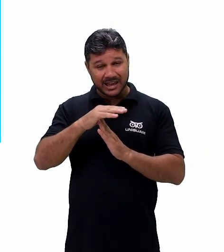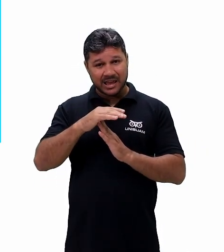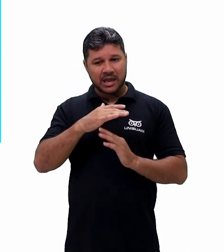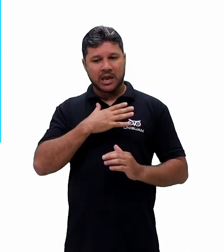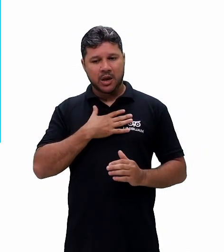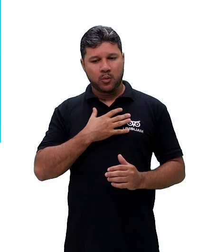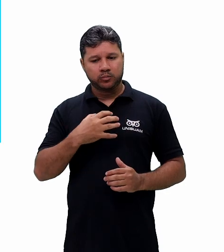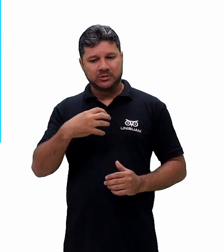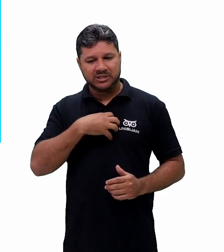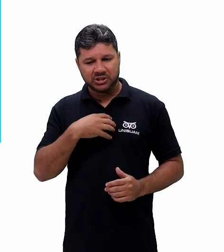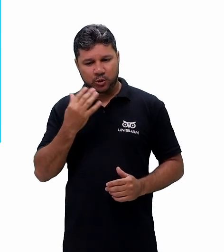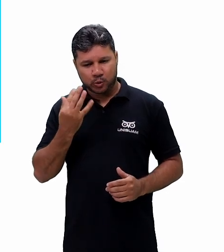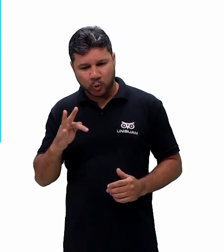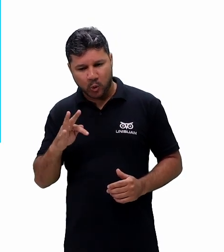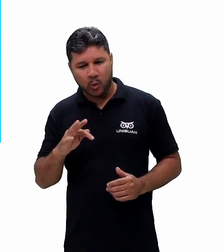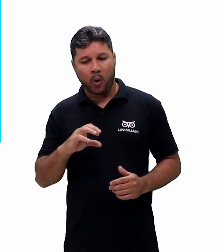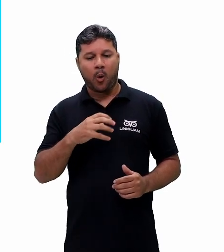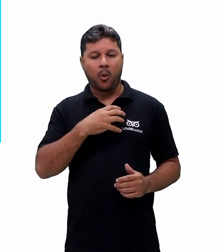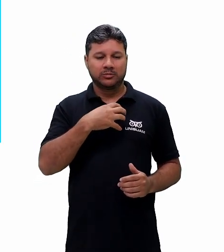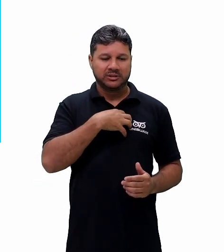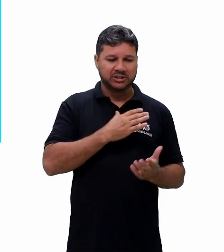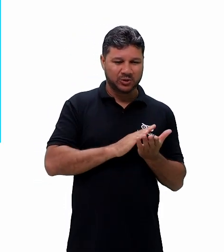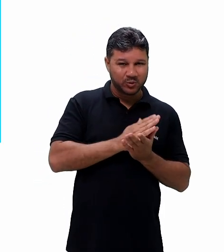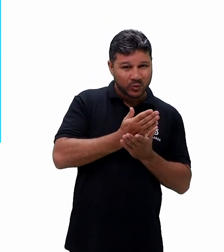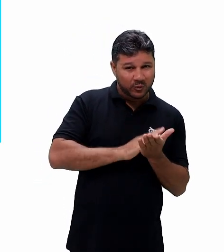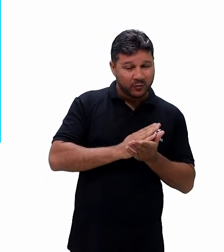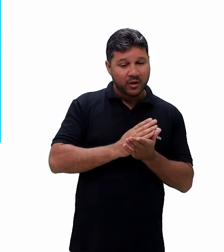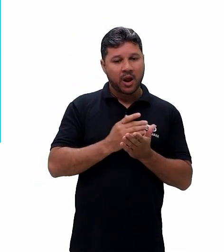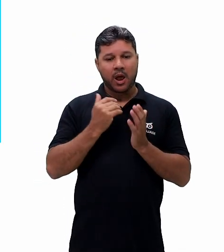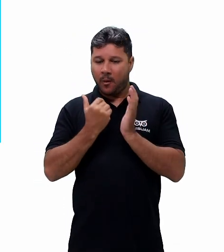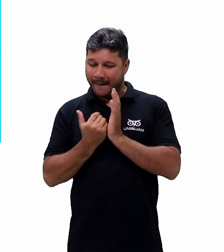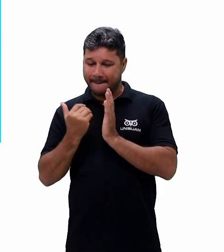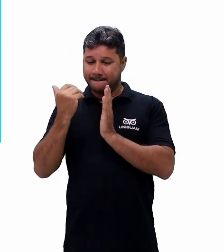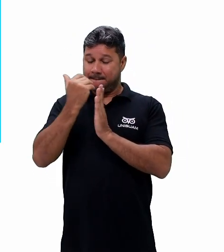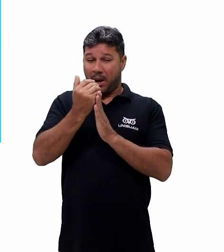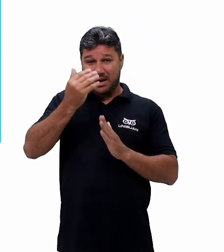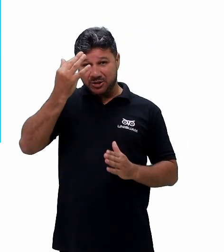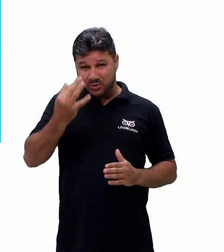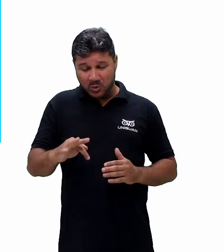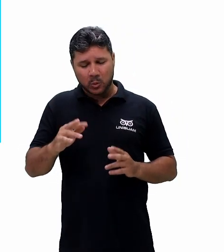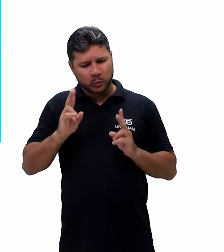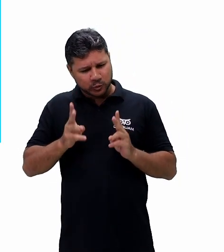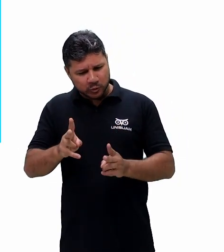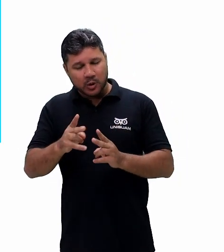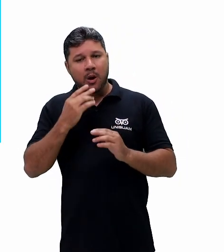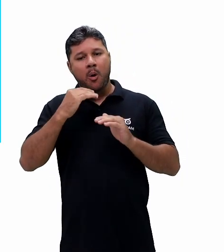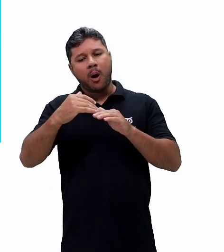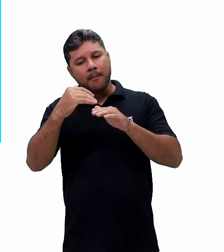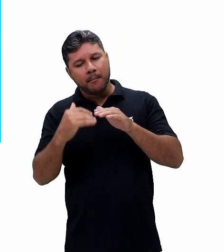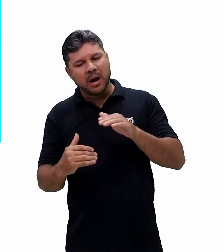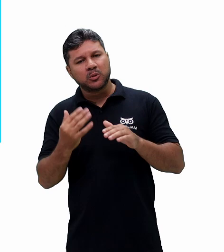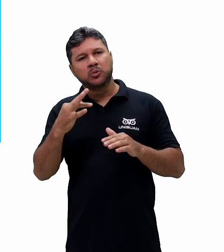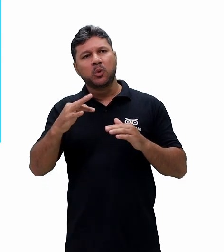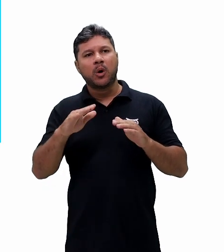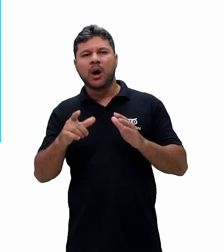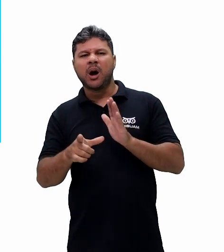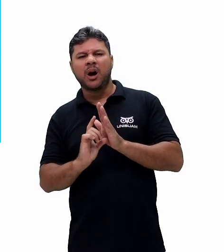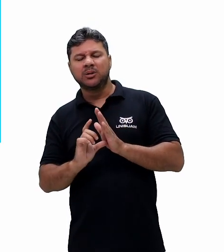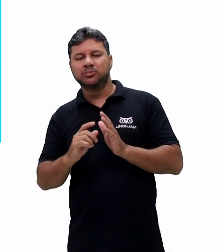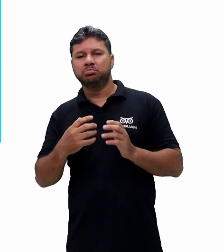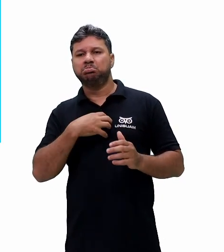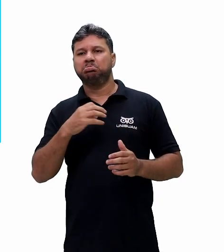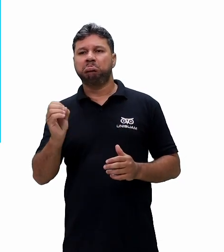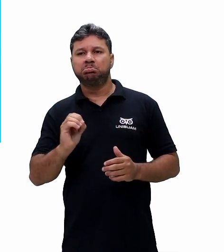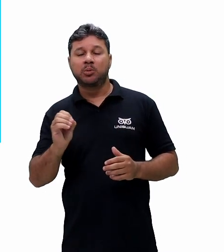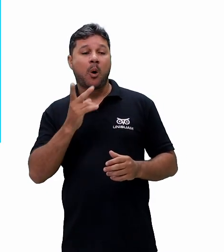É até o limiar de dor? É até o ponto de desconforto? É acima do limiar de dor? É abaixo do